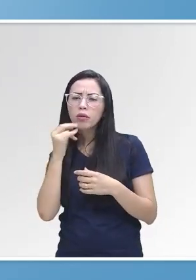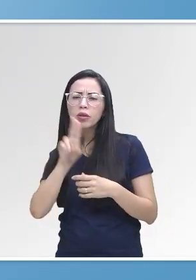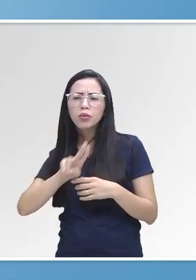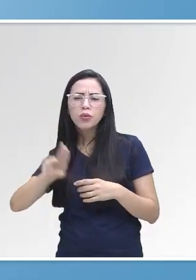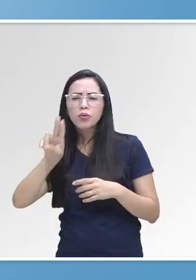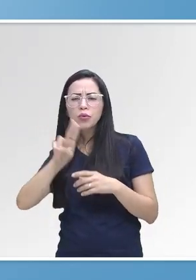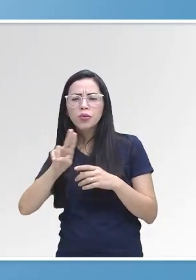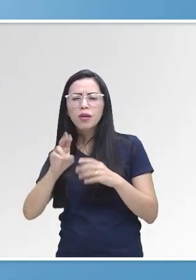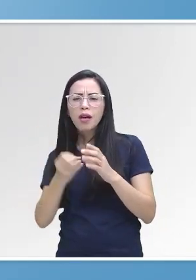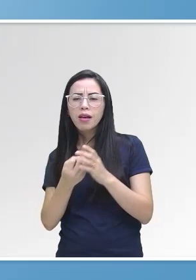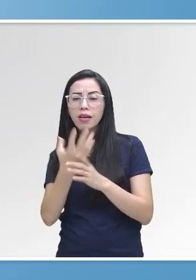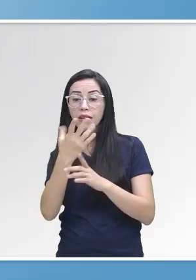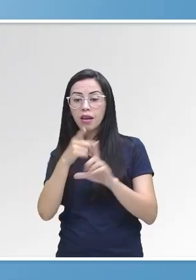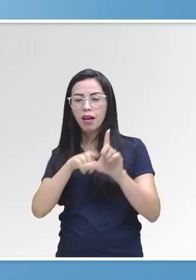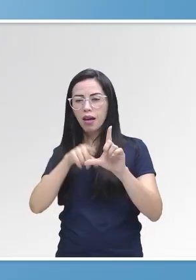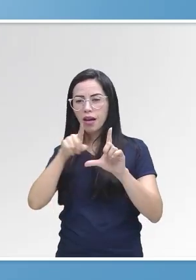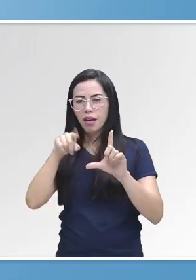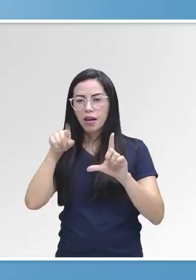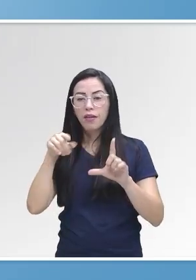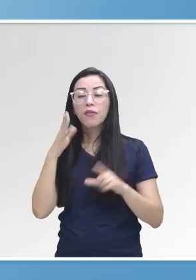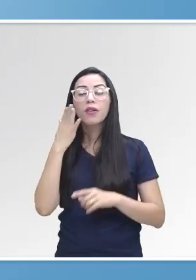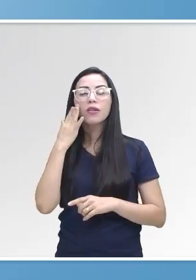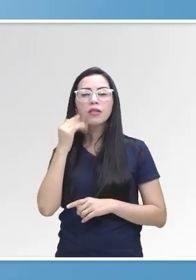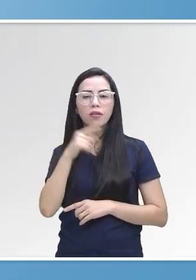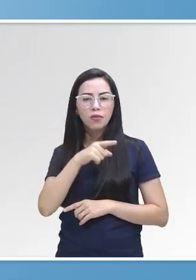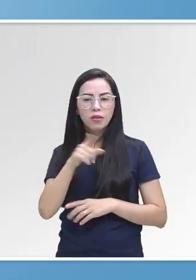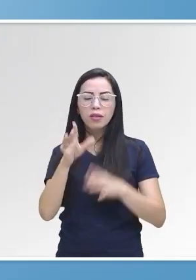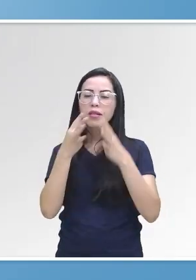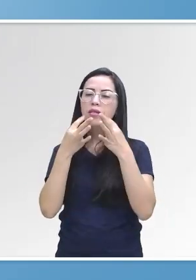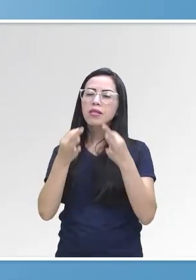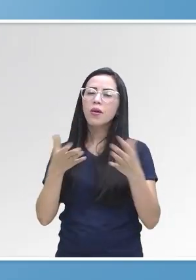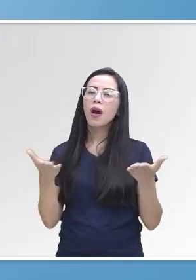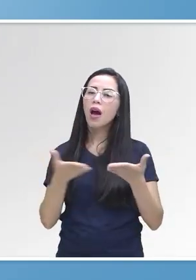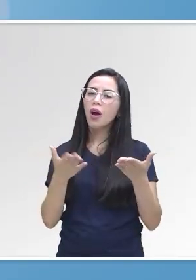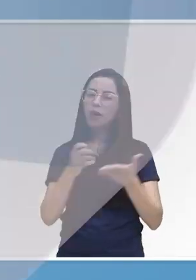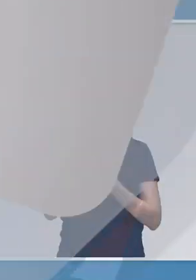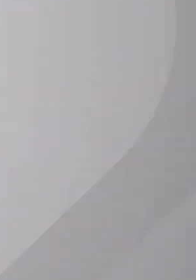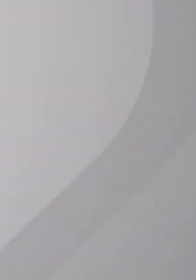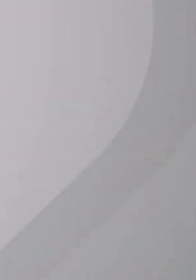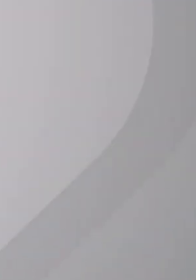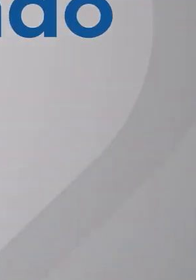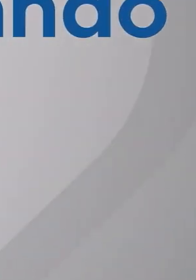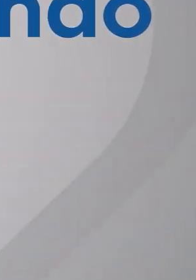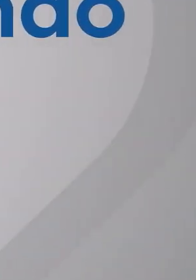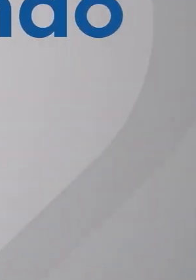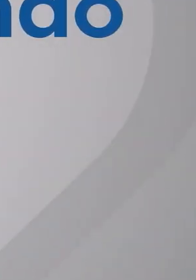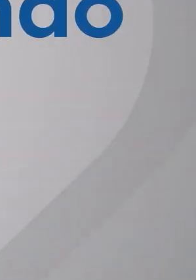agora eu sei que Vocês prestaram bastante atenção vamos para o nosso exercitando